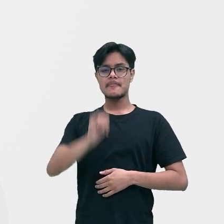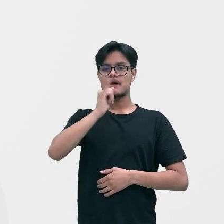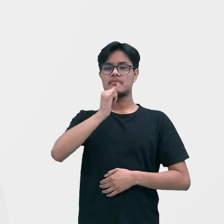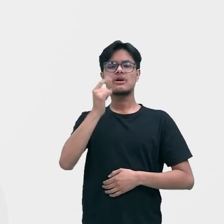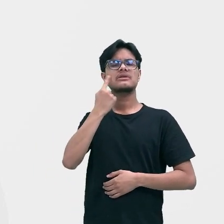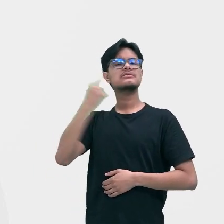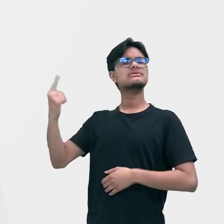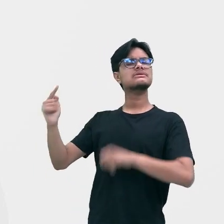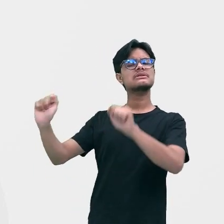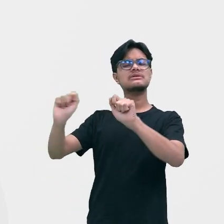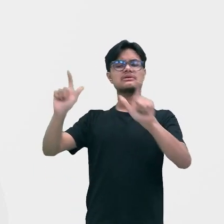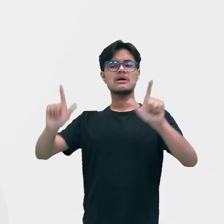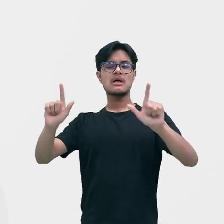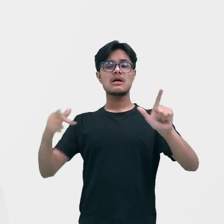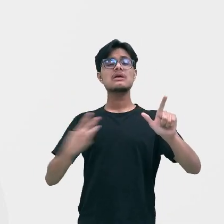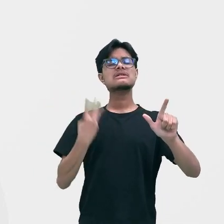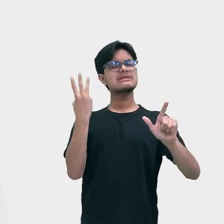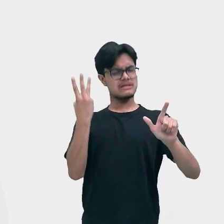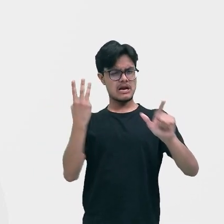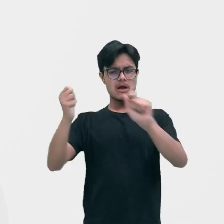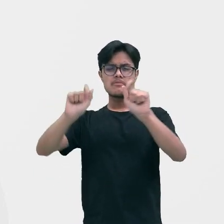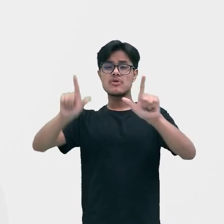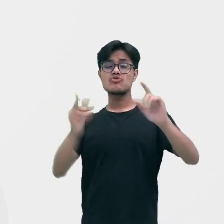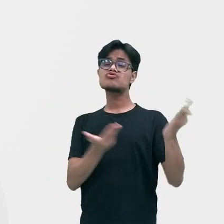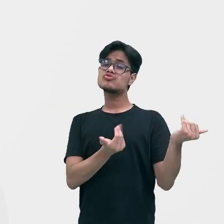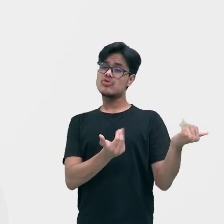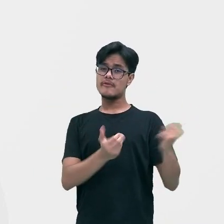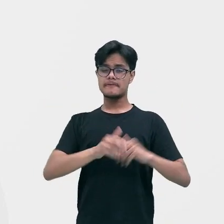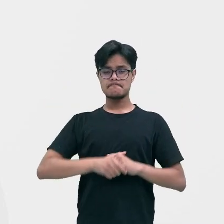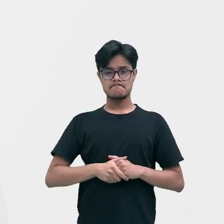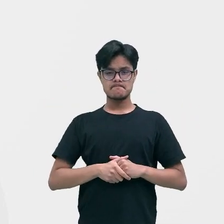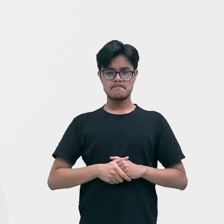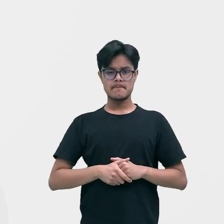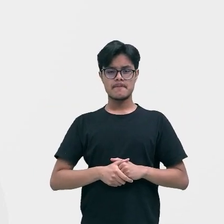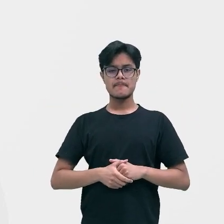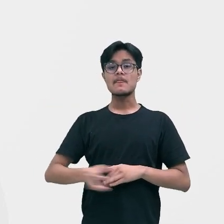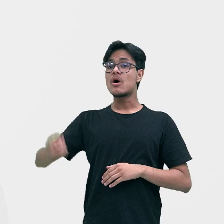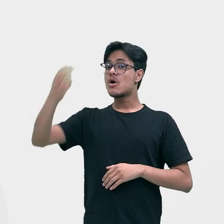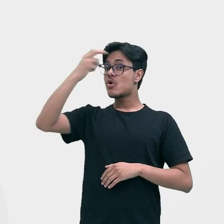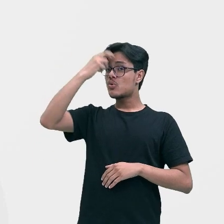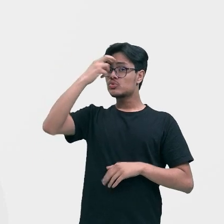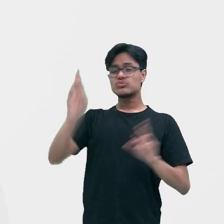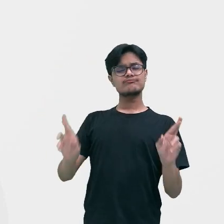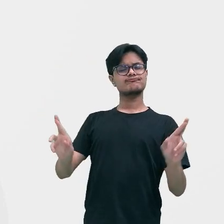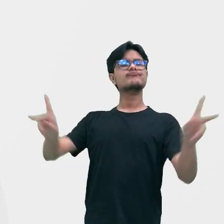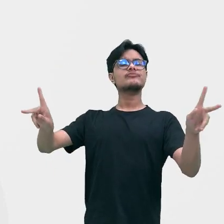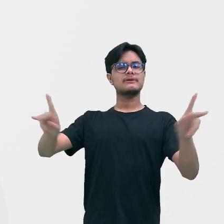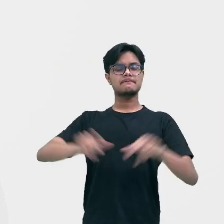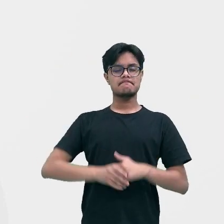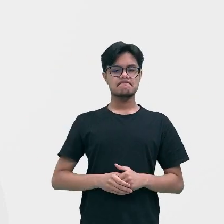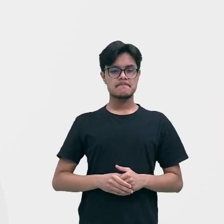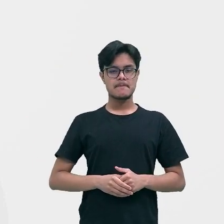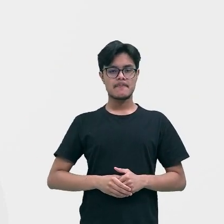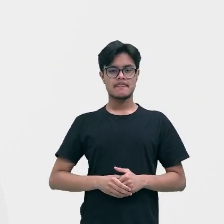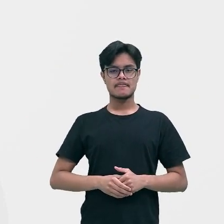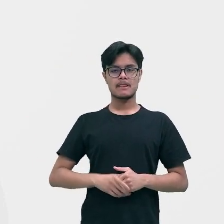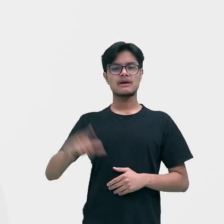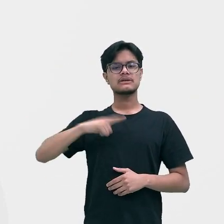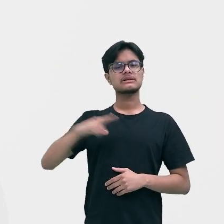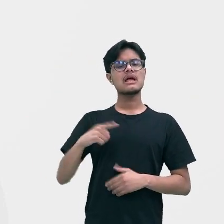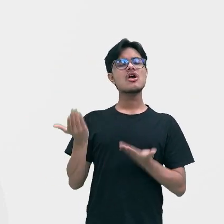apresenta pra gente, na verdade são 3 imagens de 3 jovens de culturas distintas. A gente tem uma jovem de